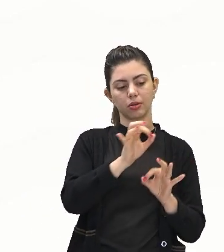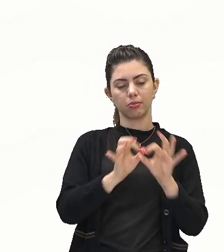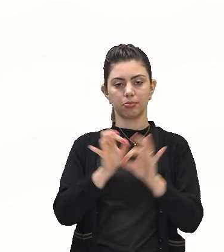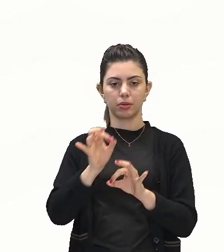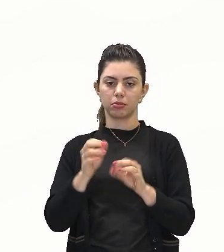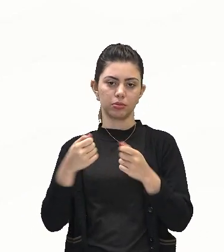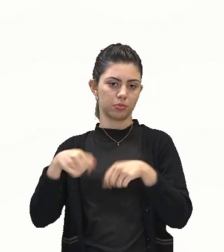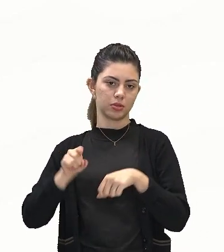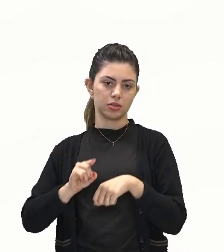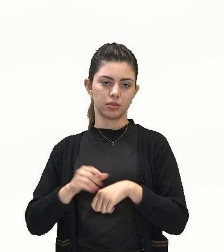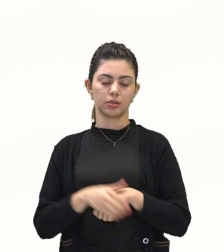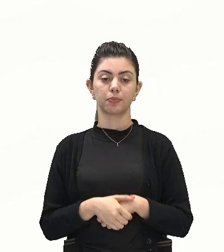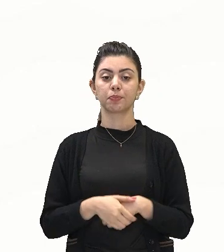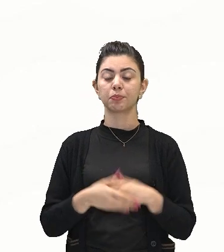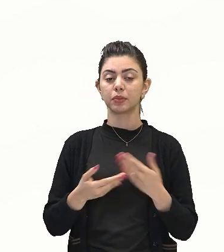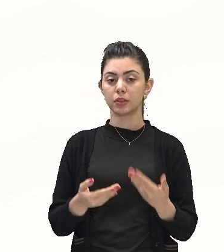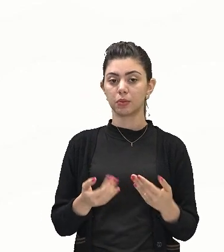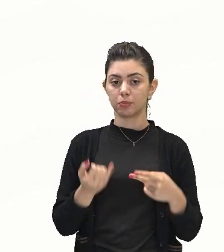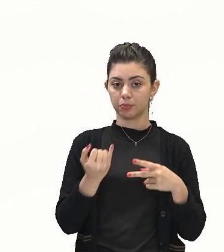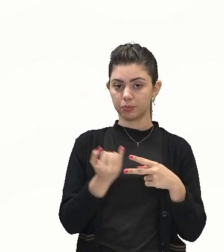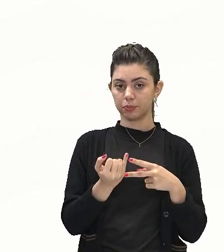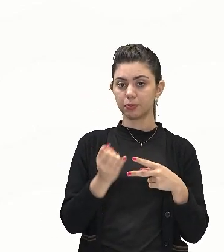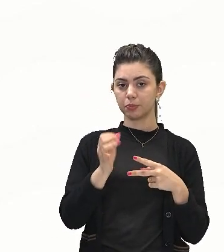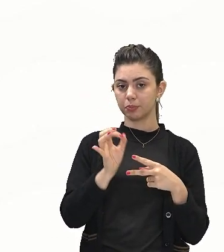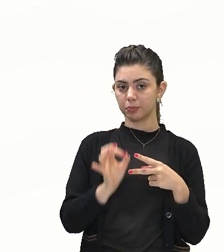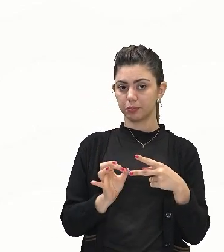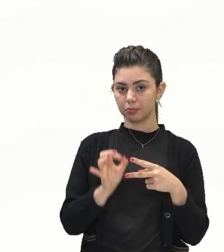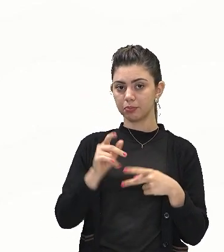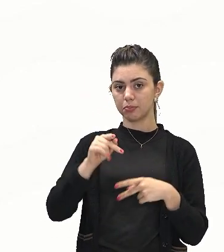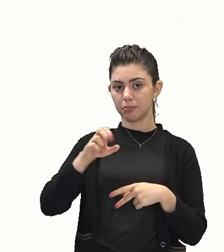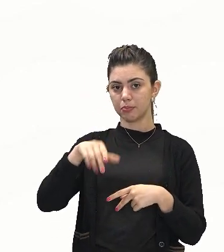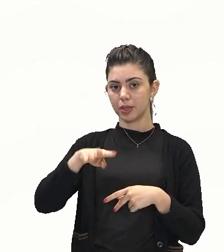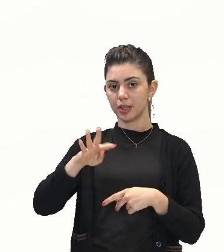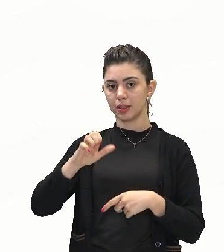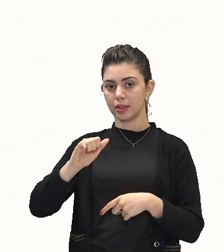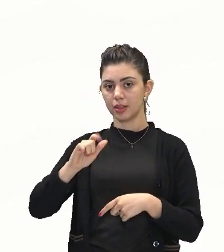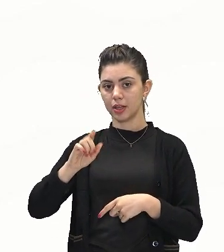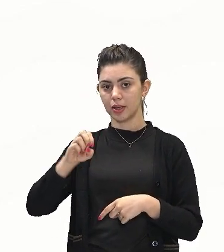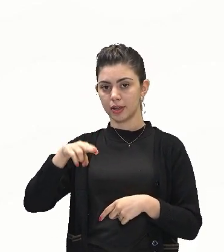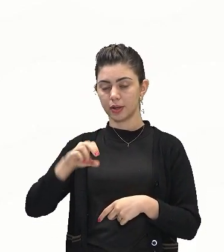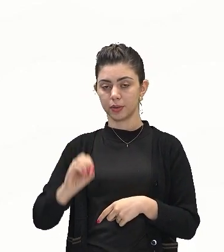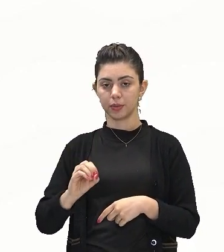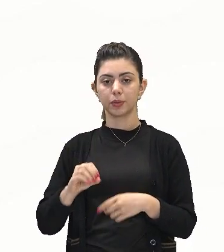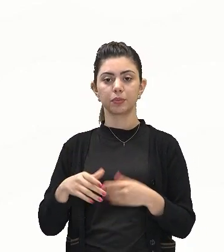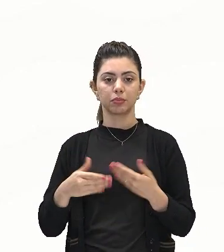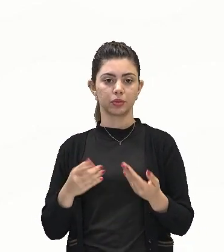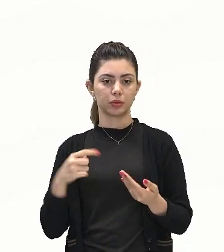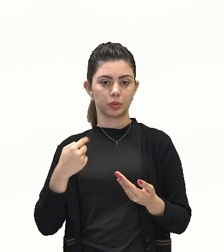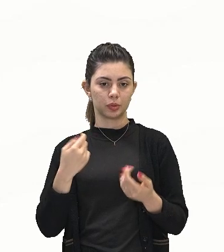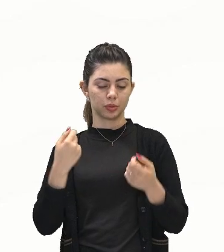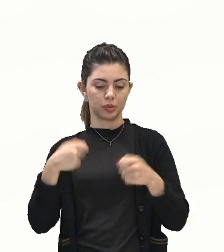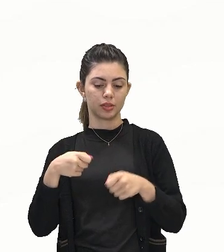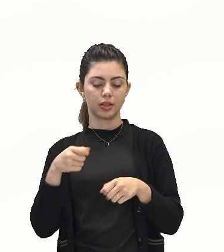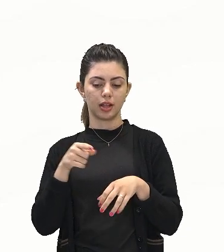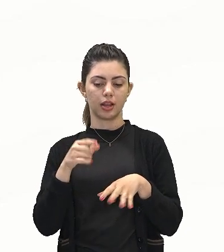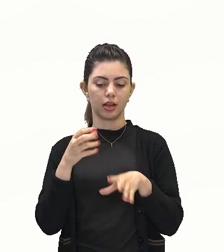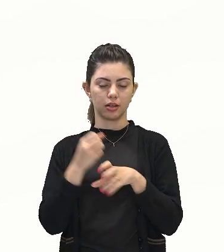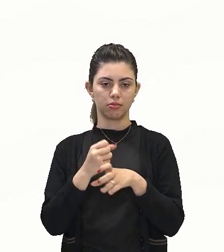Considerem um pentágono, exatamente o que eu acabei de perguntar para vocês, para determinar a soma de seus ângulos